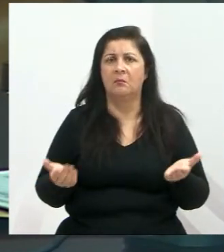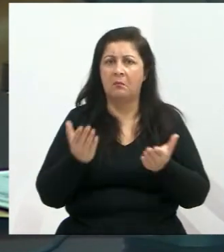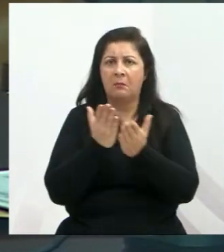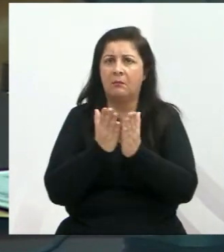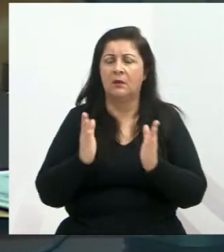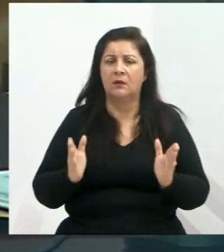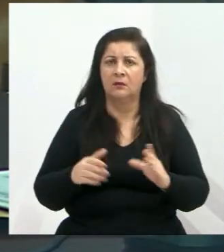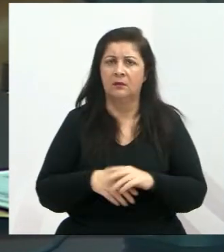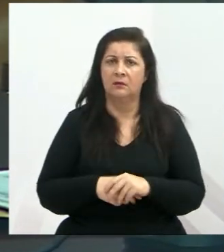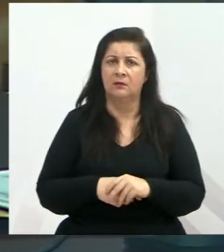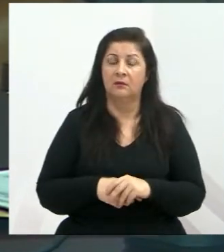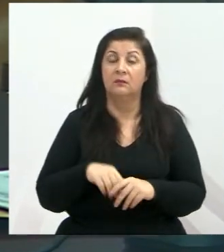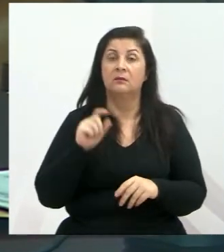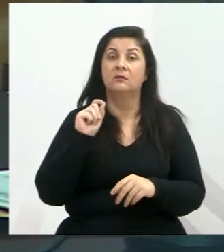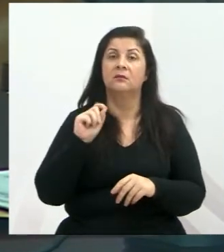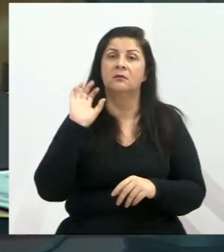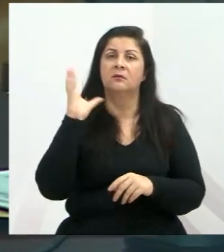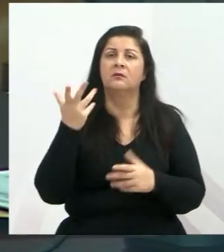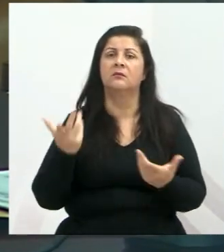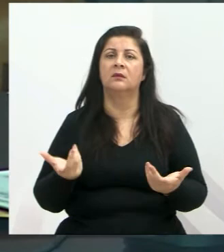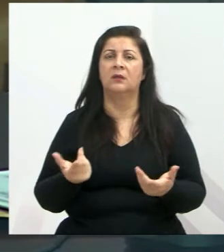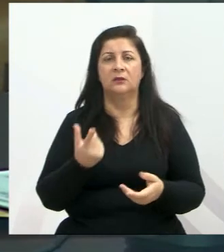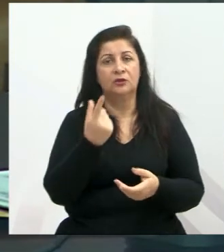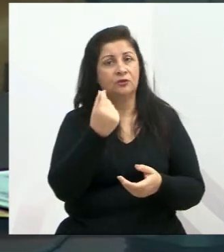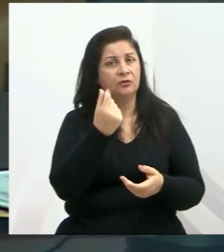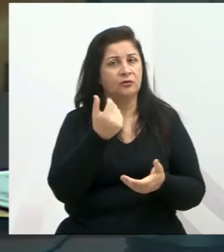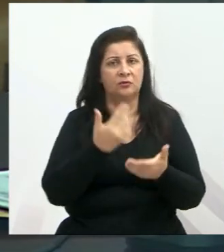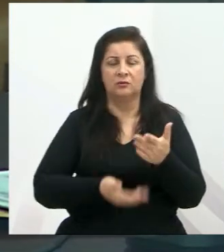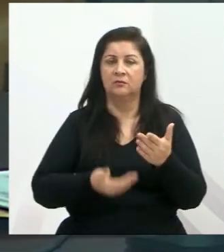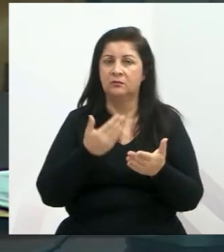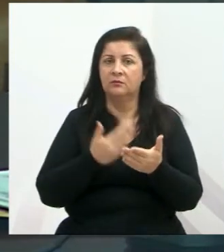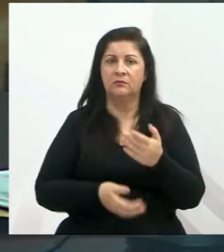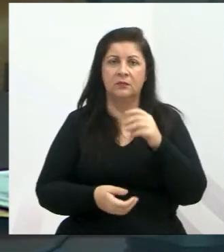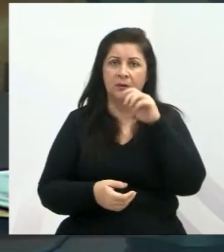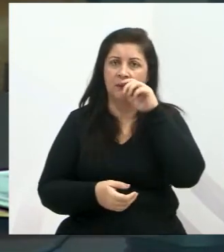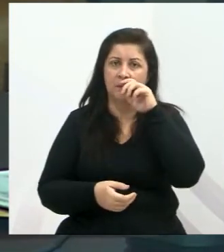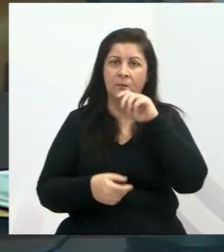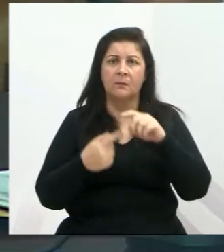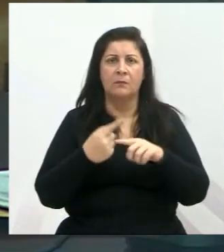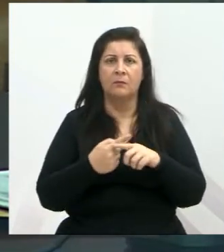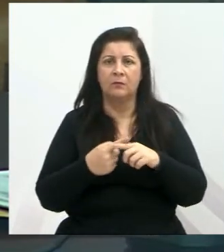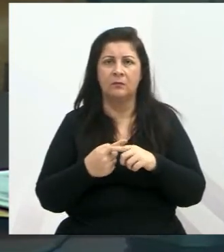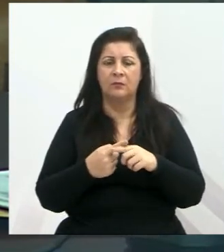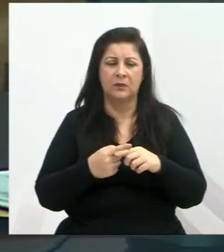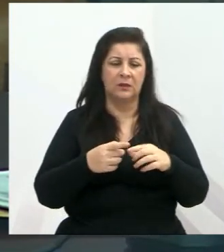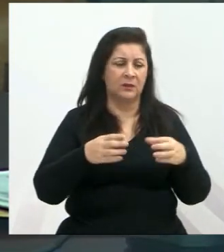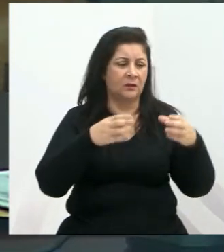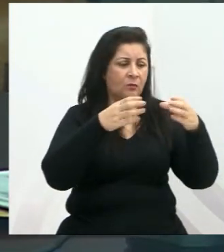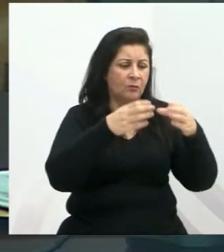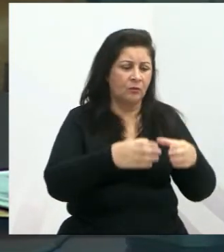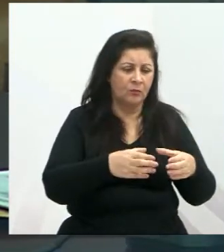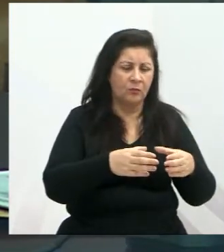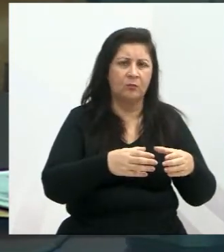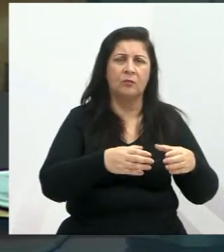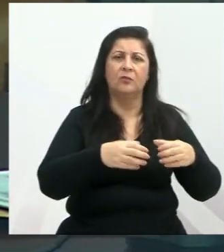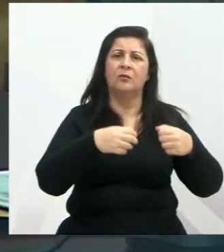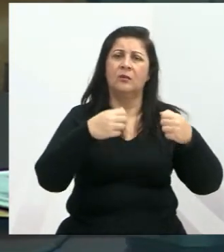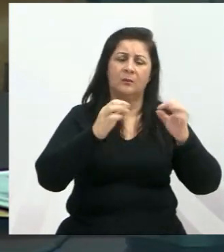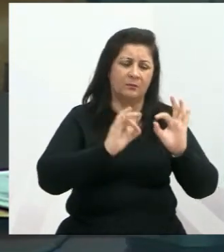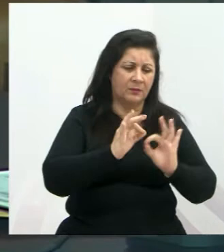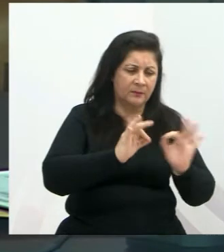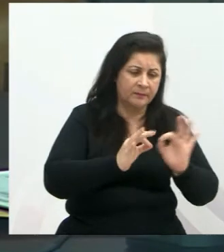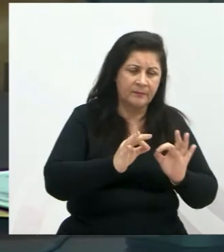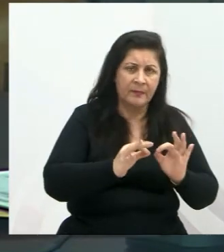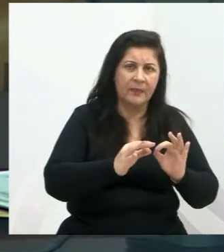ainda. O que isso acarreta? Maiores custos. Quando você desmonta canteiros, quando você desmonta equipes, é preciso montar novamente e